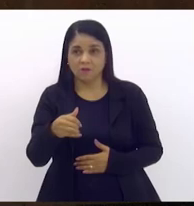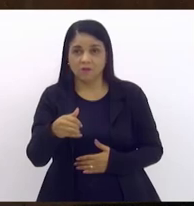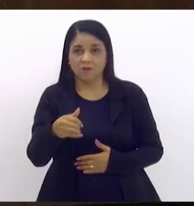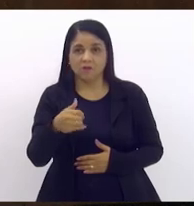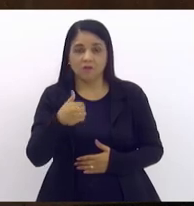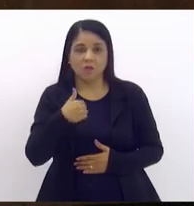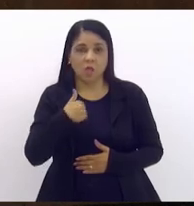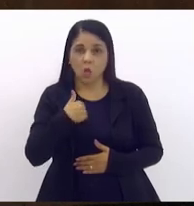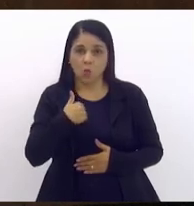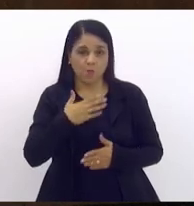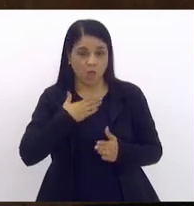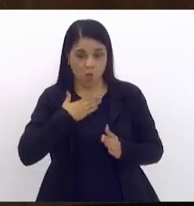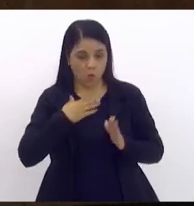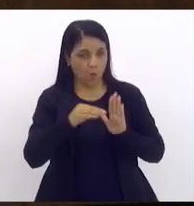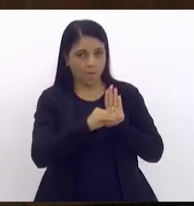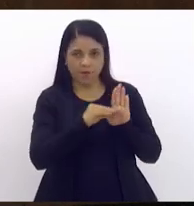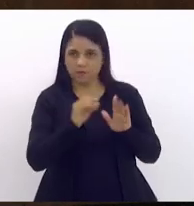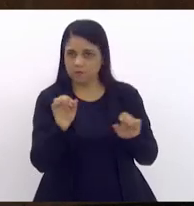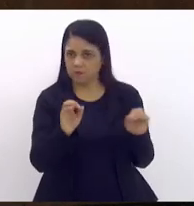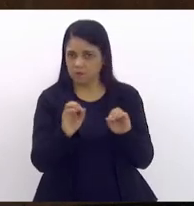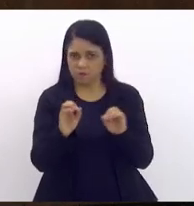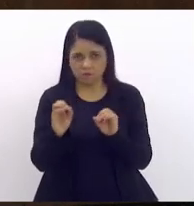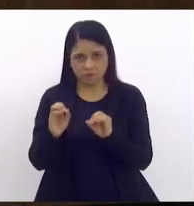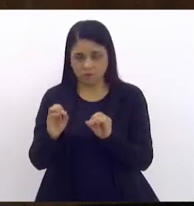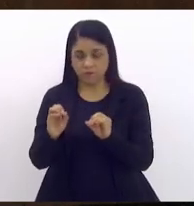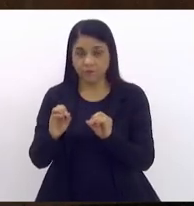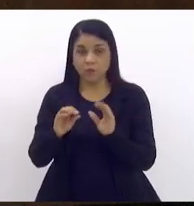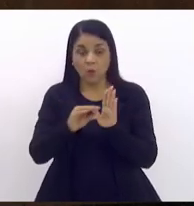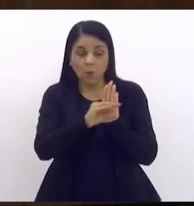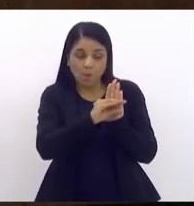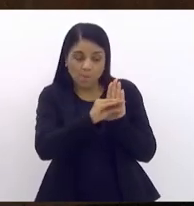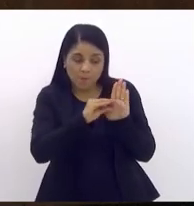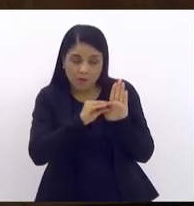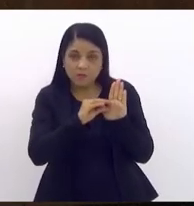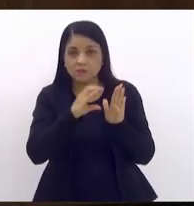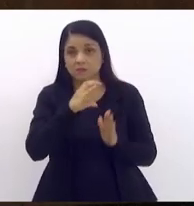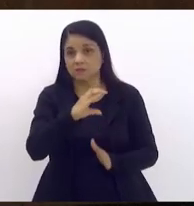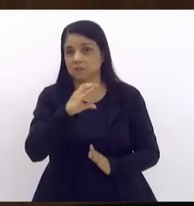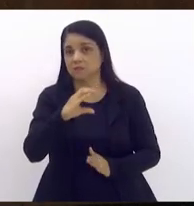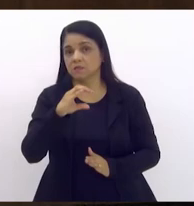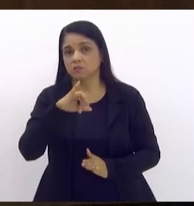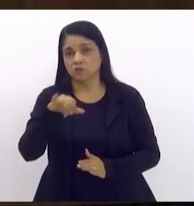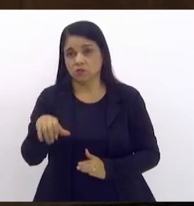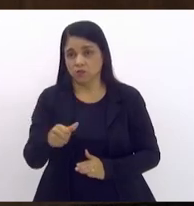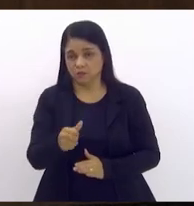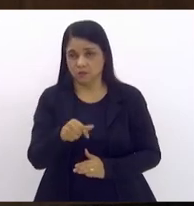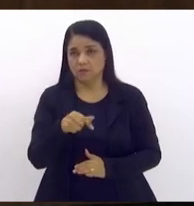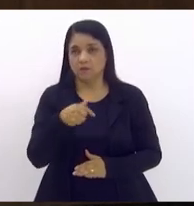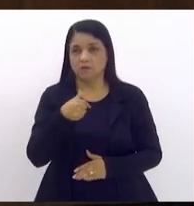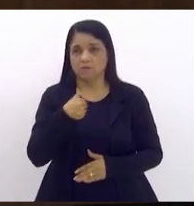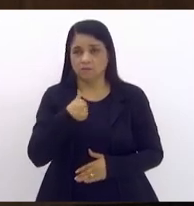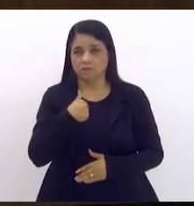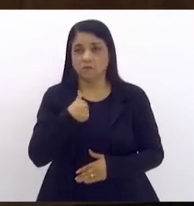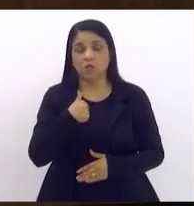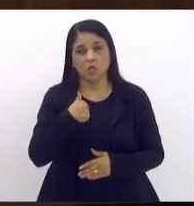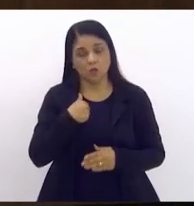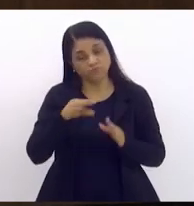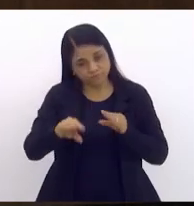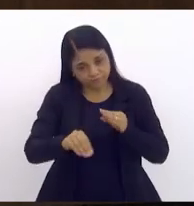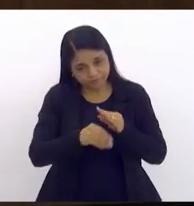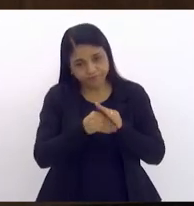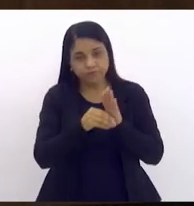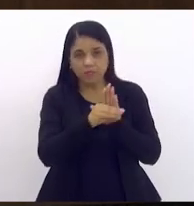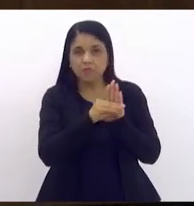dando meu parecer, eu estou dando o parecer que a CCJ produziu. Está ótimo. Então, como eu fiz emendas de